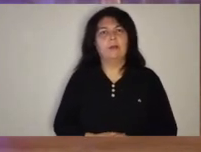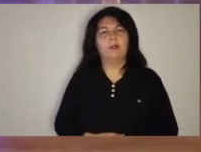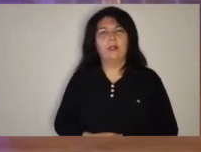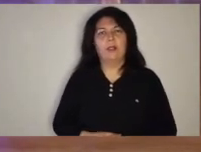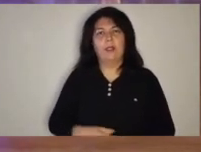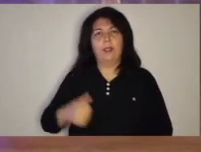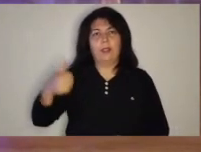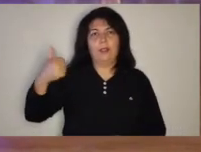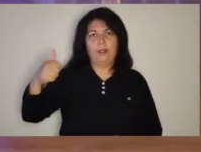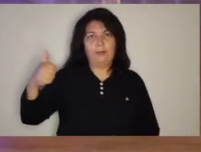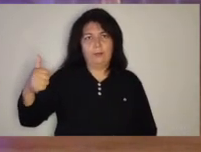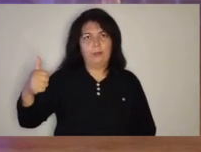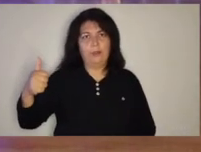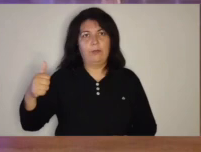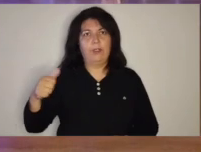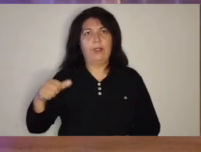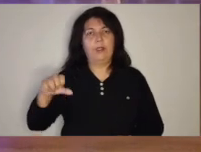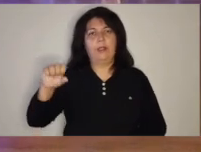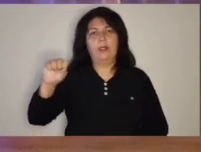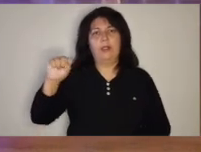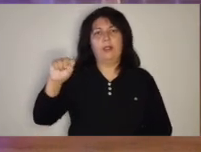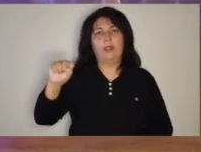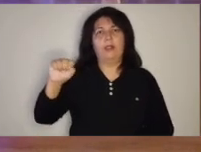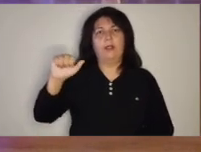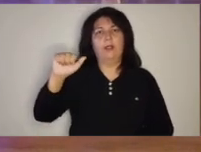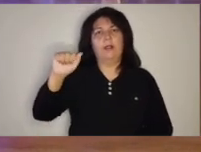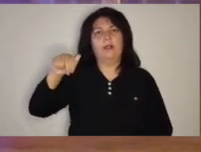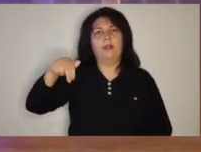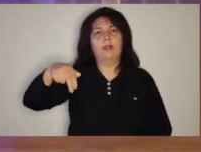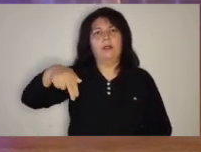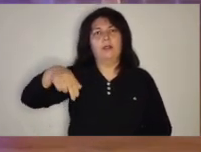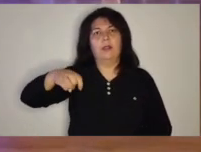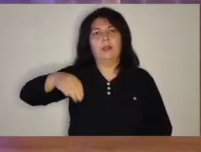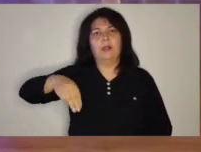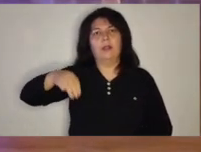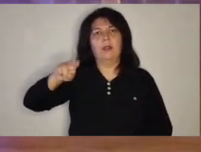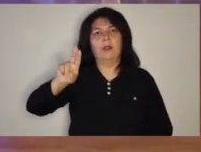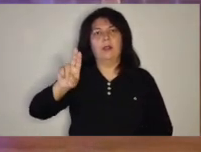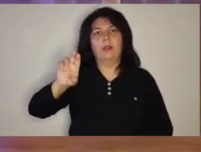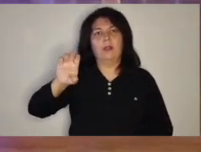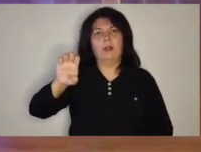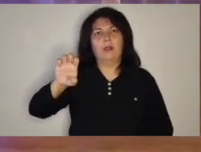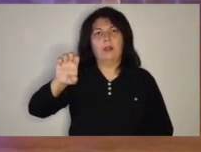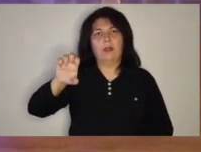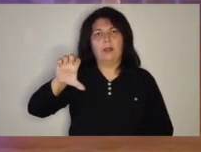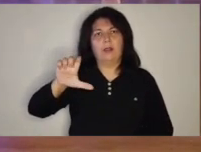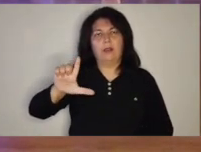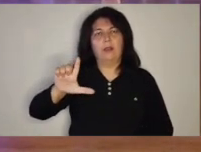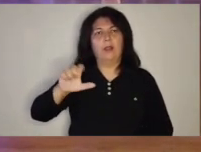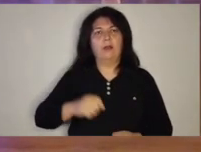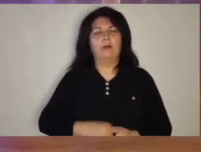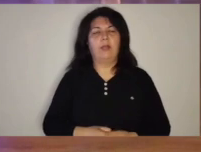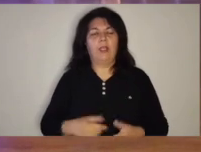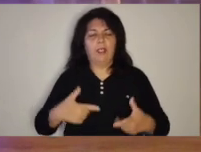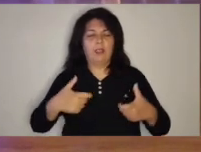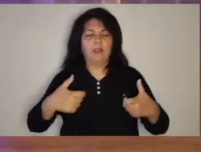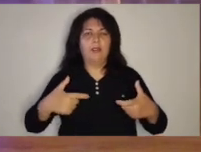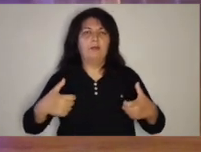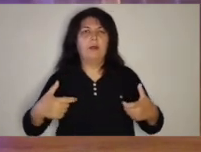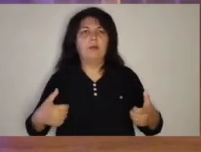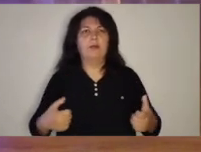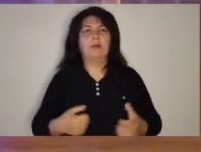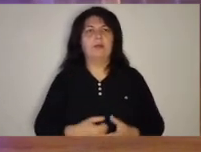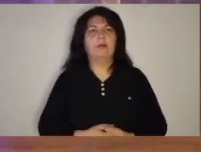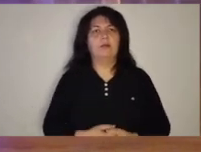Israel. E diz lá em 1 Samuel que o povo de Israel, para variar, estava lutando contra os